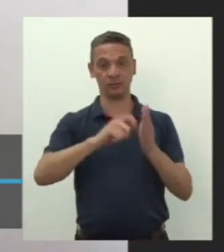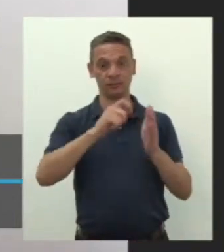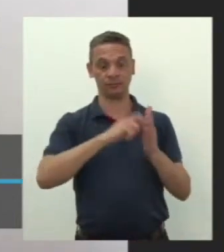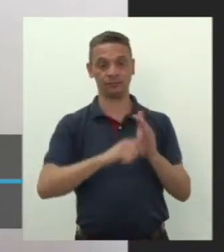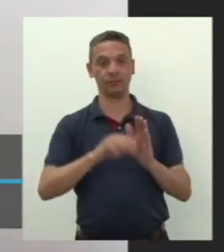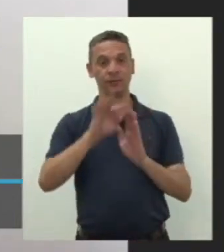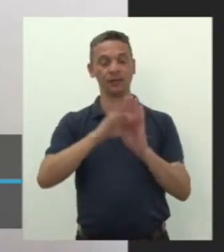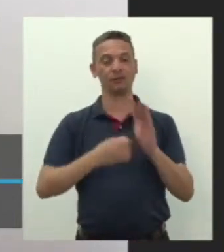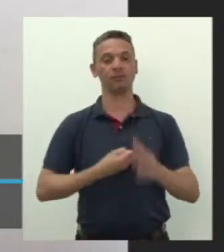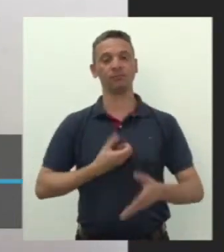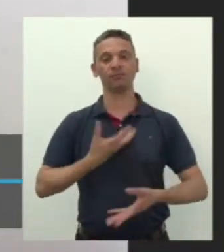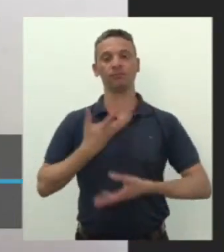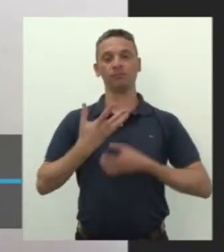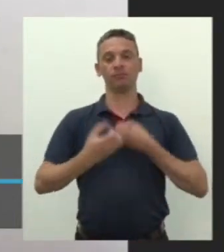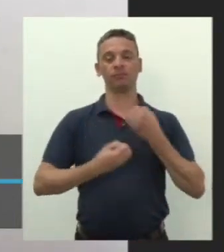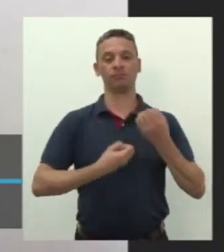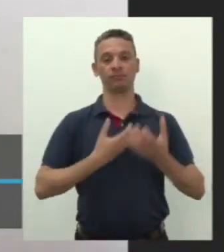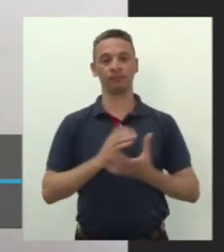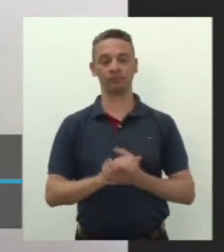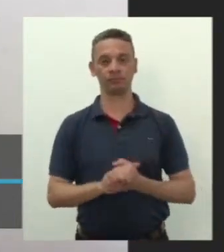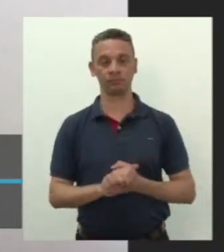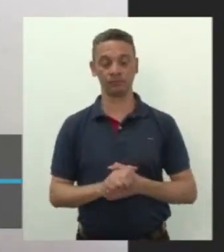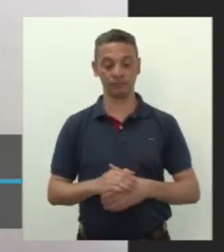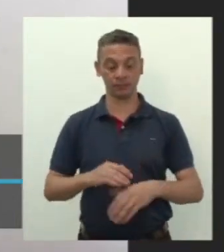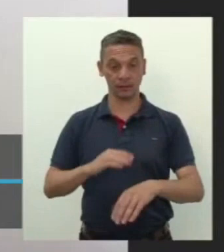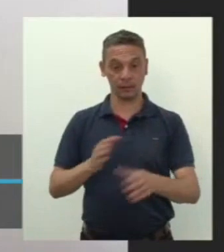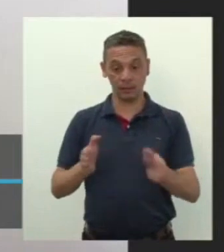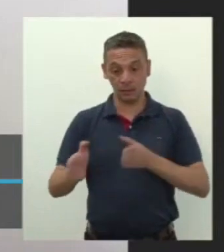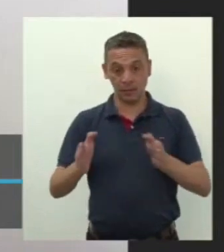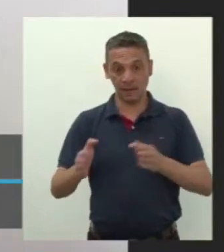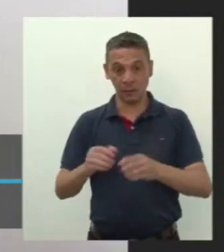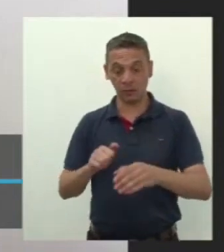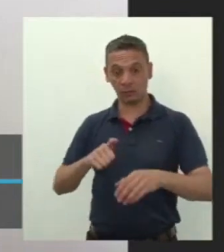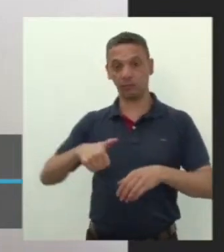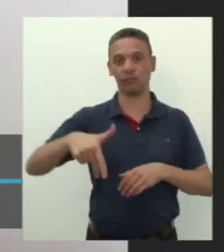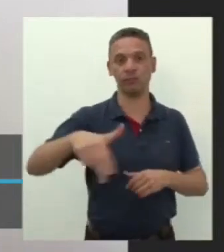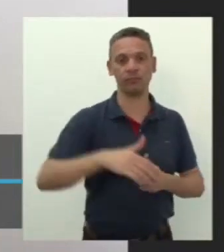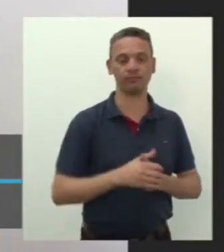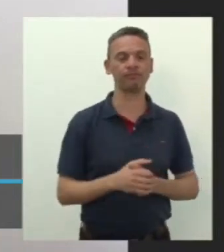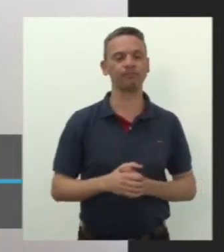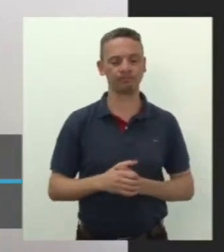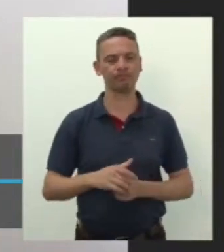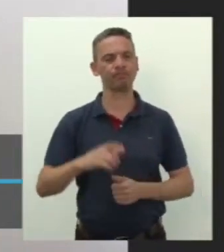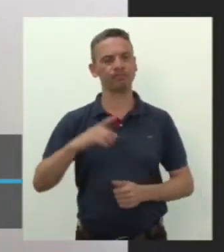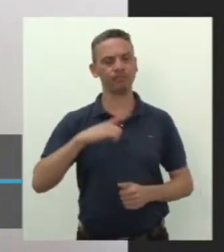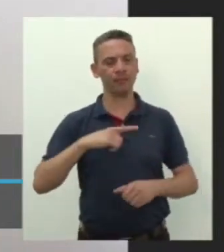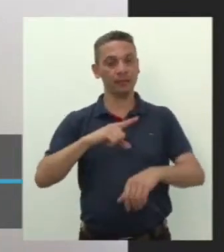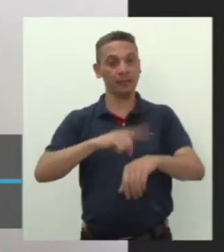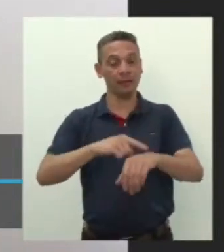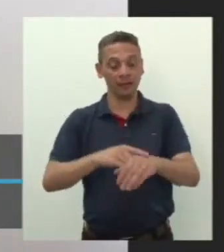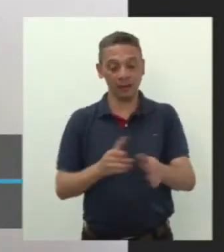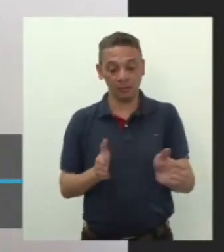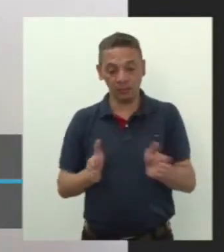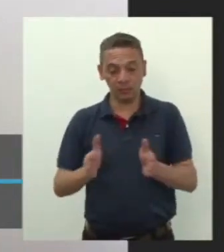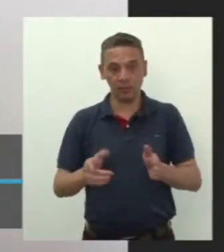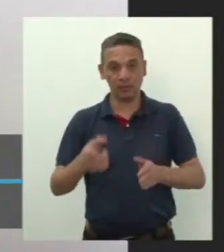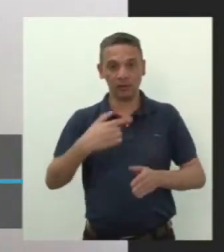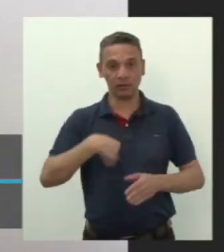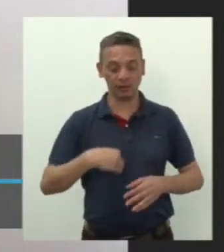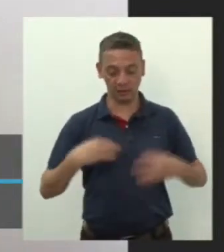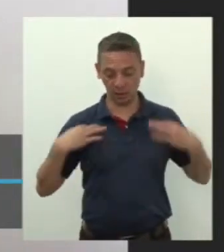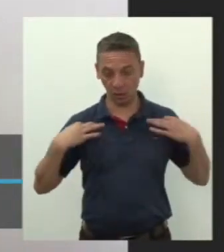trecho de um poema, Tempo de Travessia. Há um tempo em que é preciso abandonar as